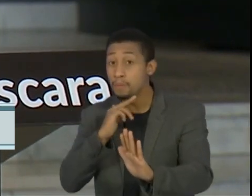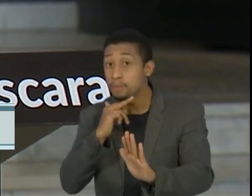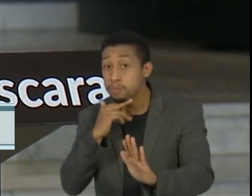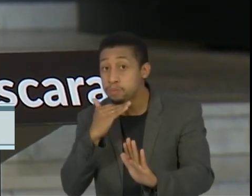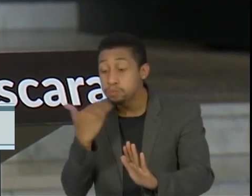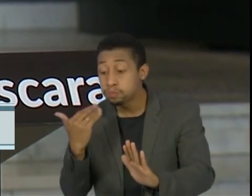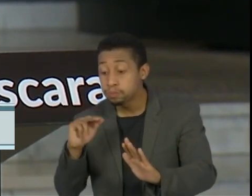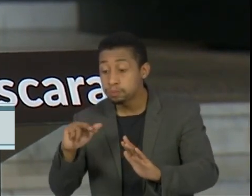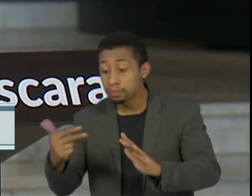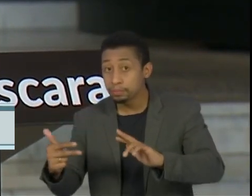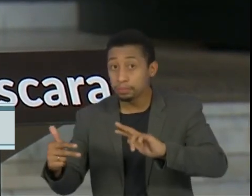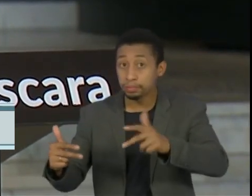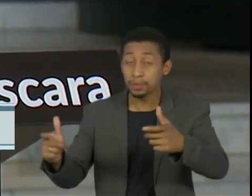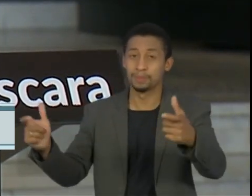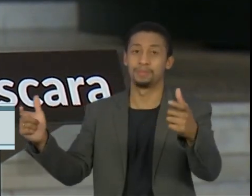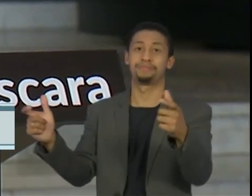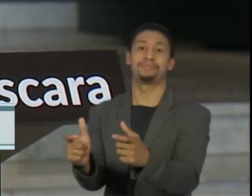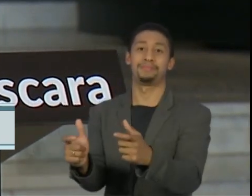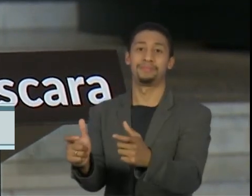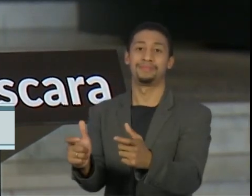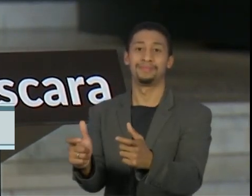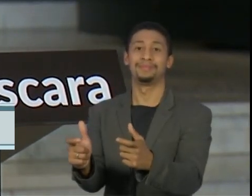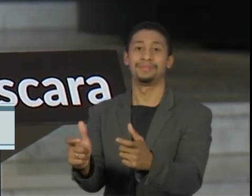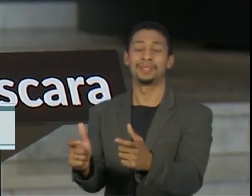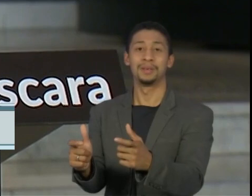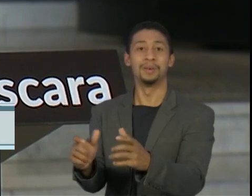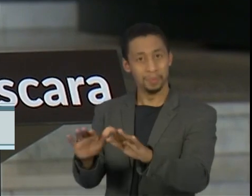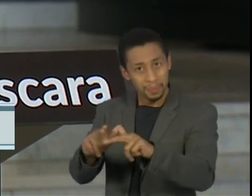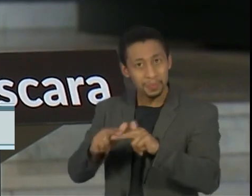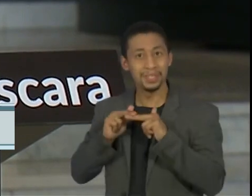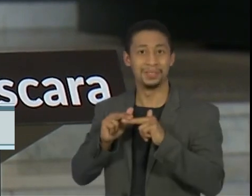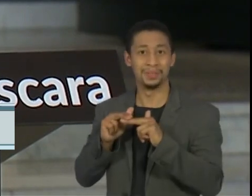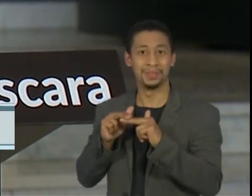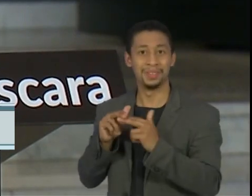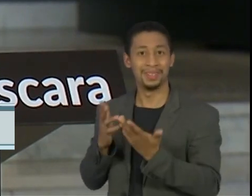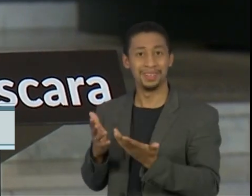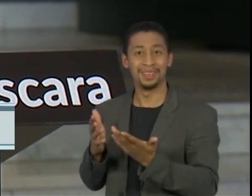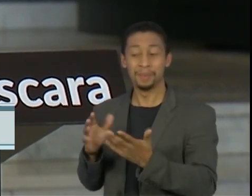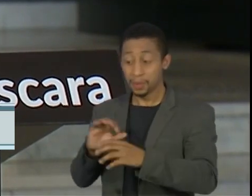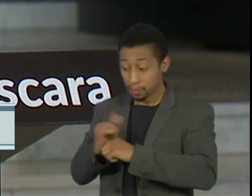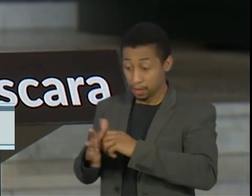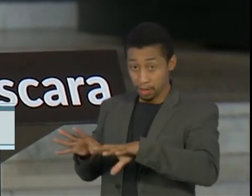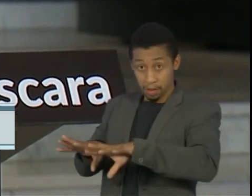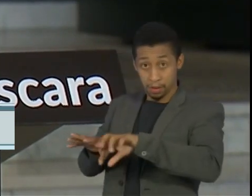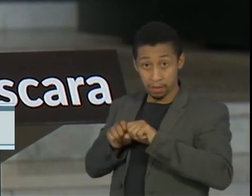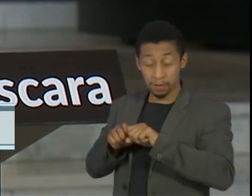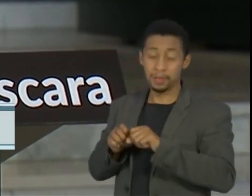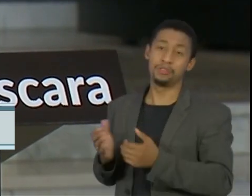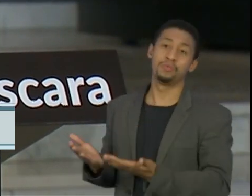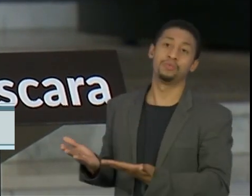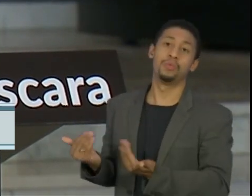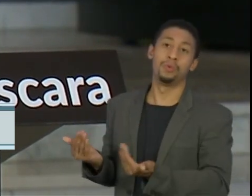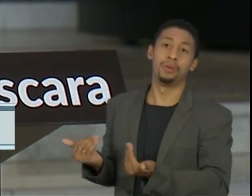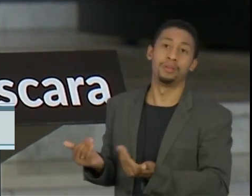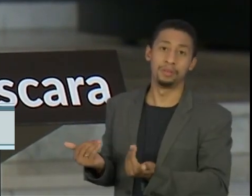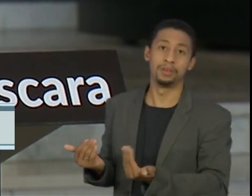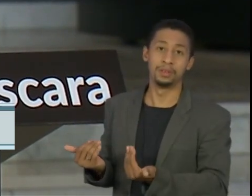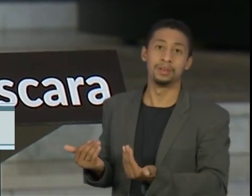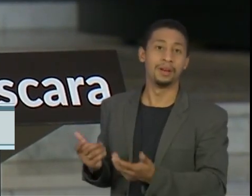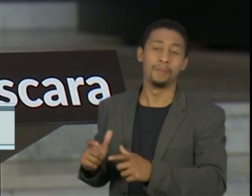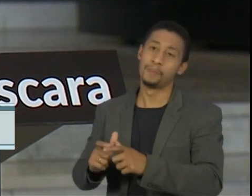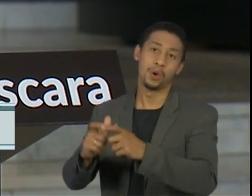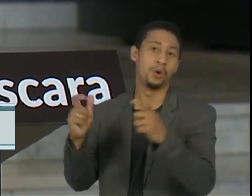pressão sobre o sistema de saúde tem sido muito menor. Exatamente por isso, porque tem mais casos, mas em pessoas que, teoricamente, na sua